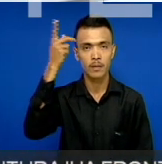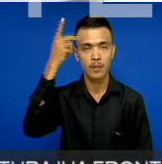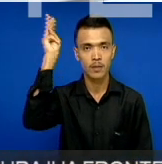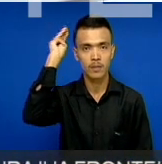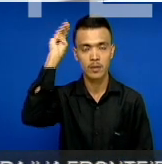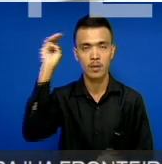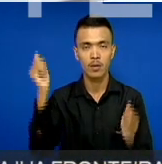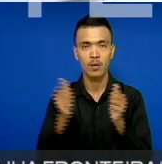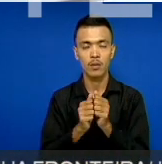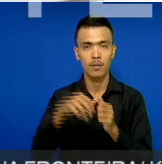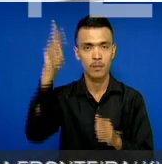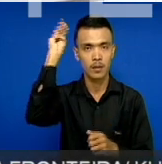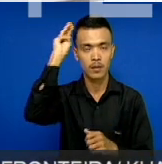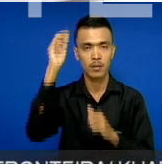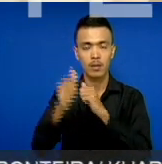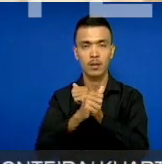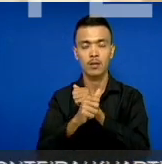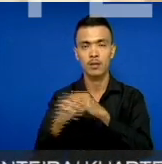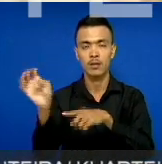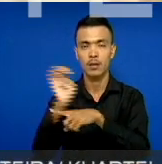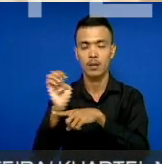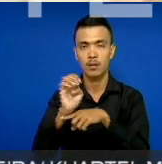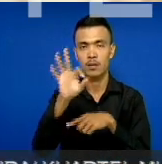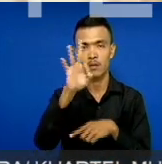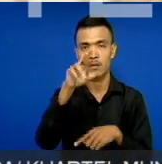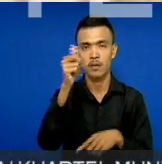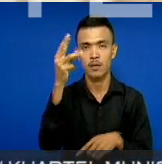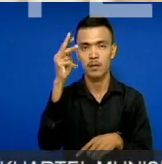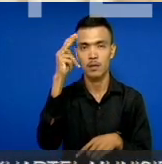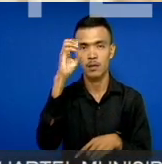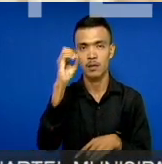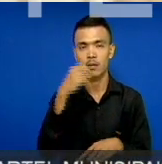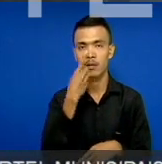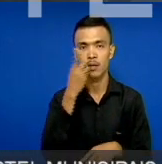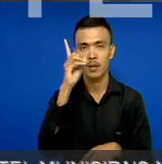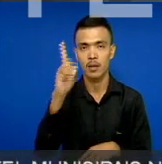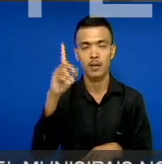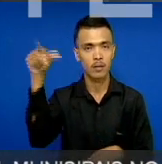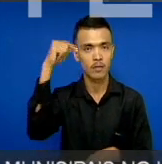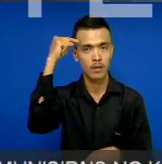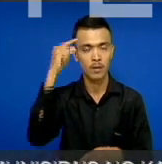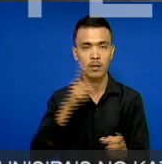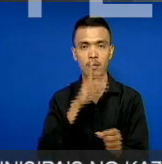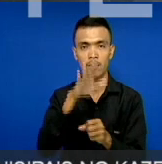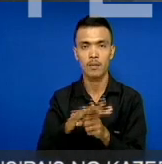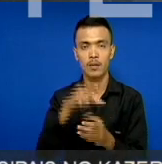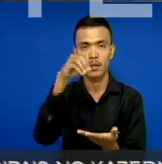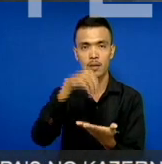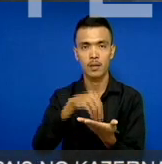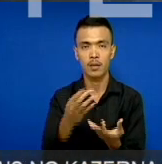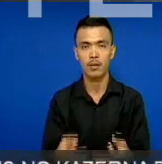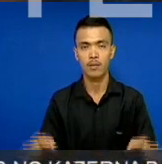Vice-Primeiro-Ministro no Ministro Coordenador Assunto Econômico, Francisco Calboa de Lai, declara governo comprometido sem tal importância